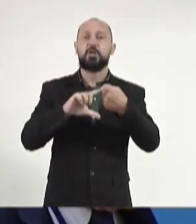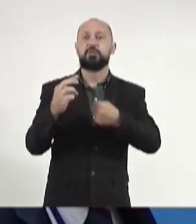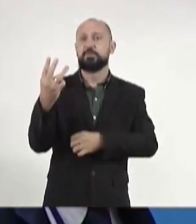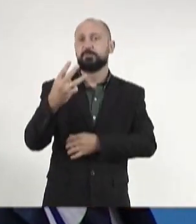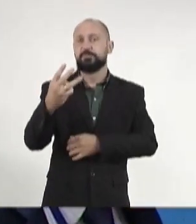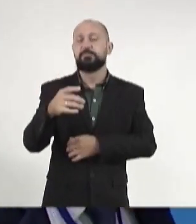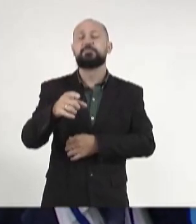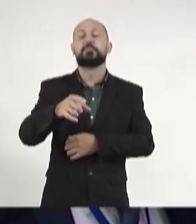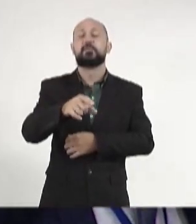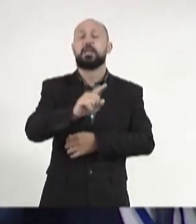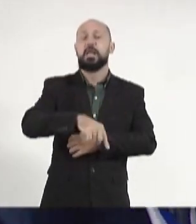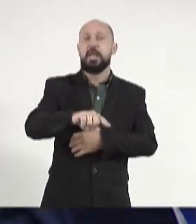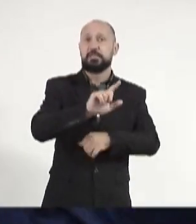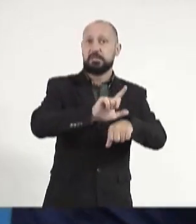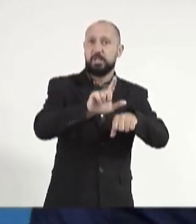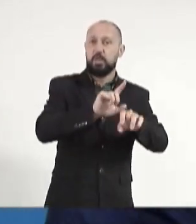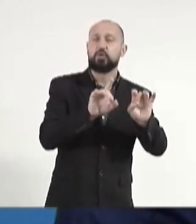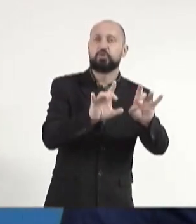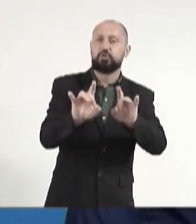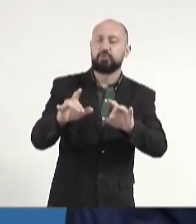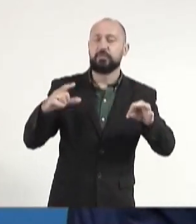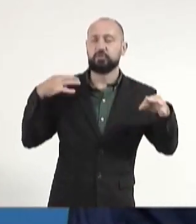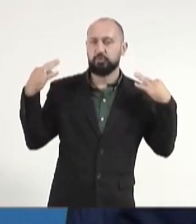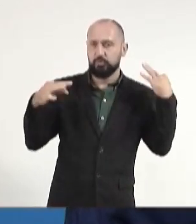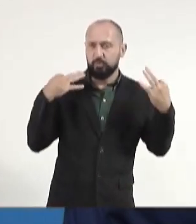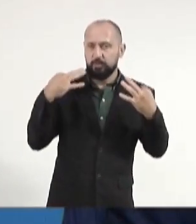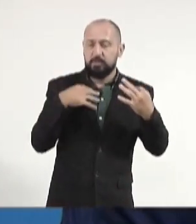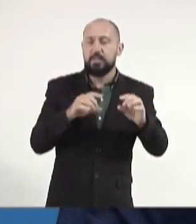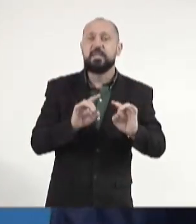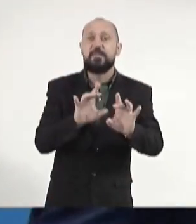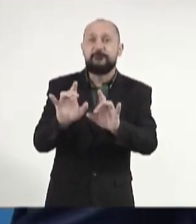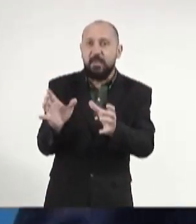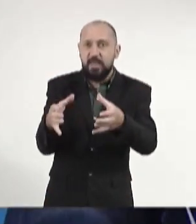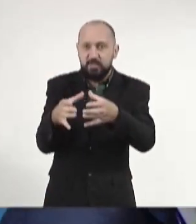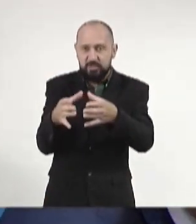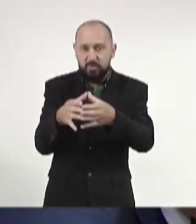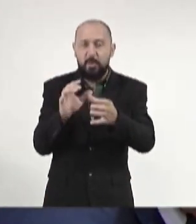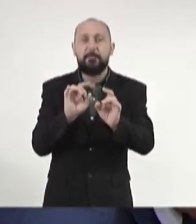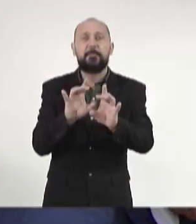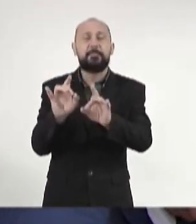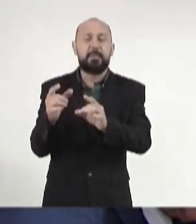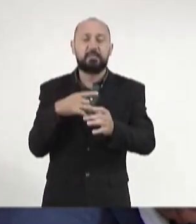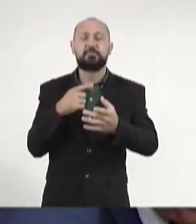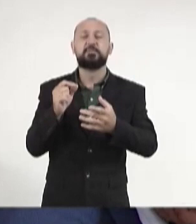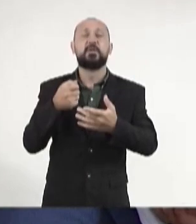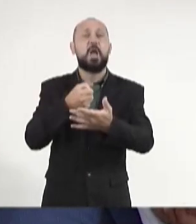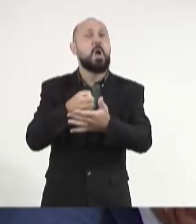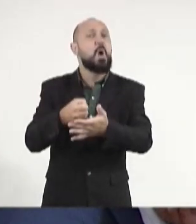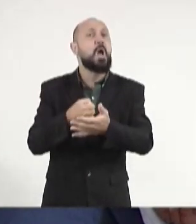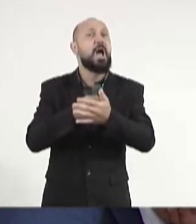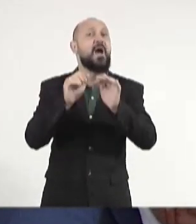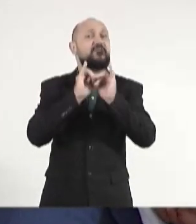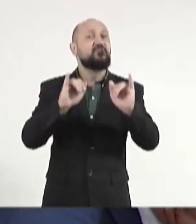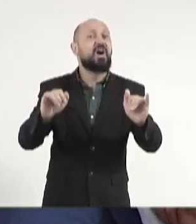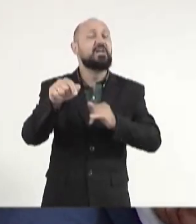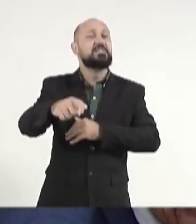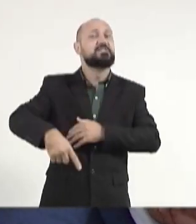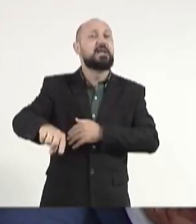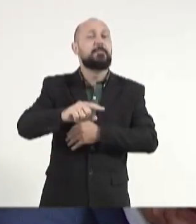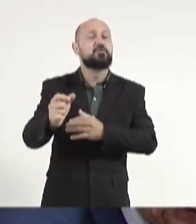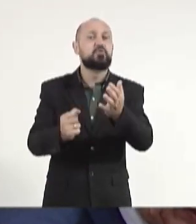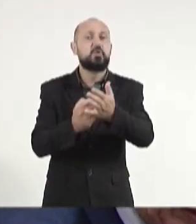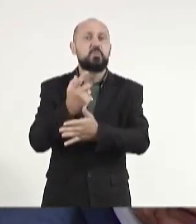3º. As agências de viagem e turismo que oferecem pacotes turísticos ficam obrigadas a informar